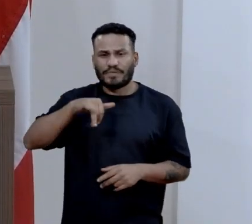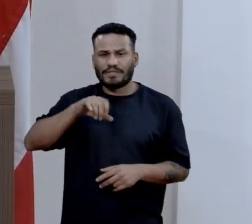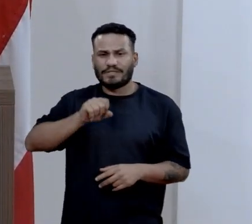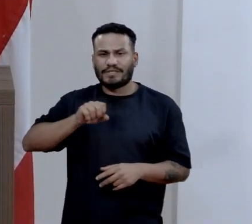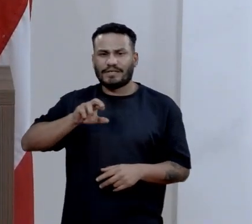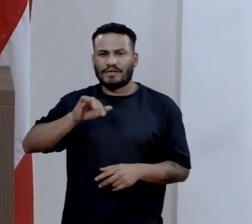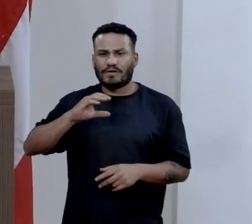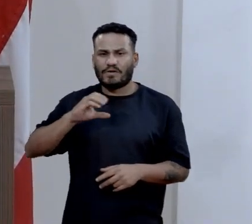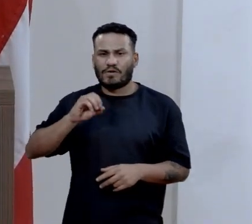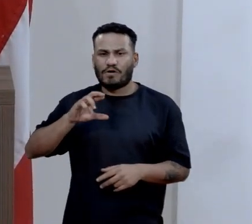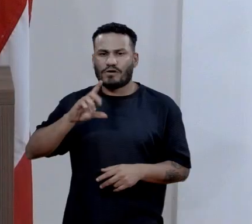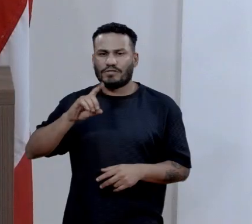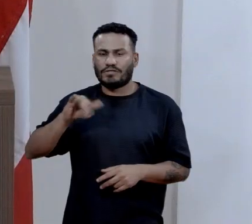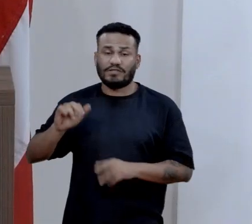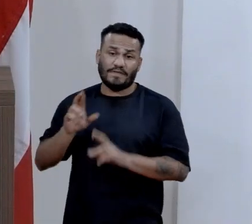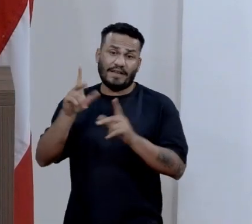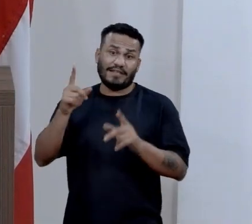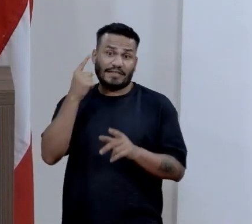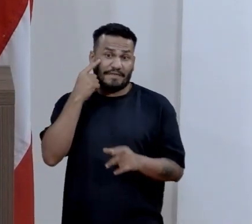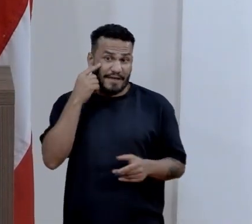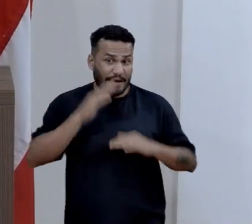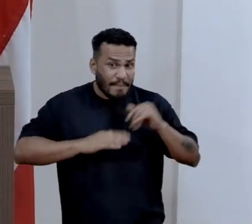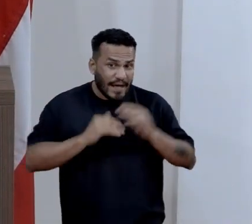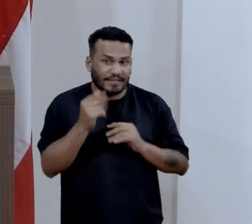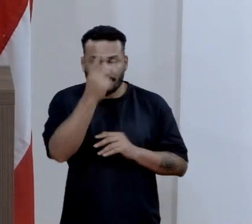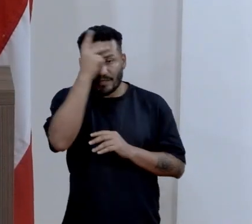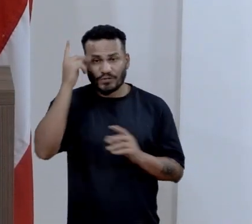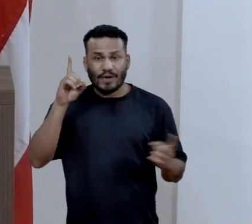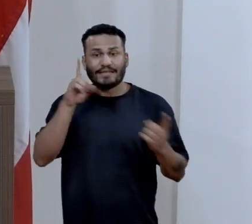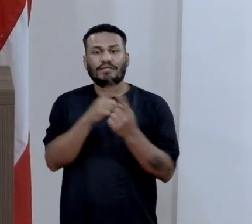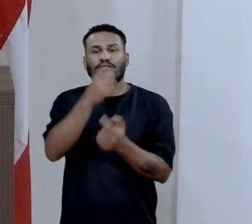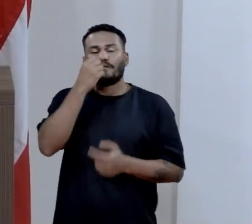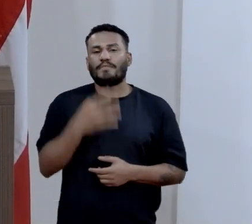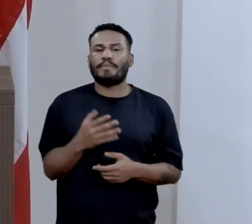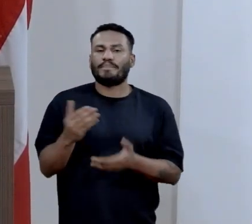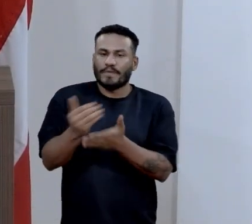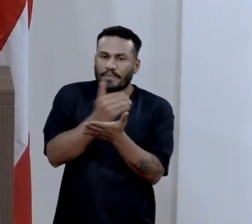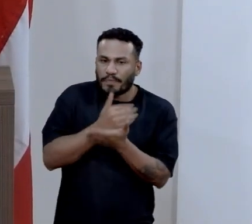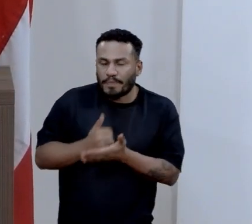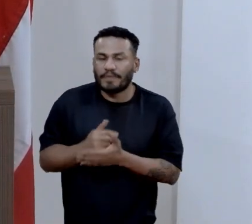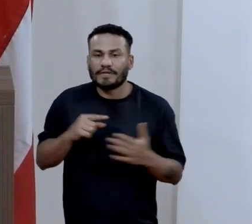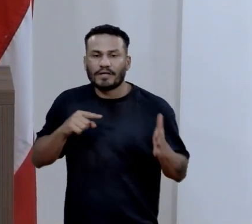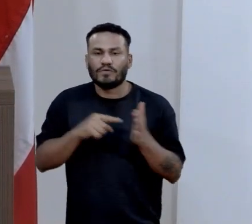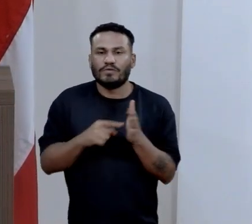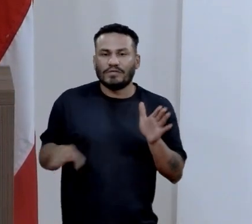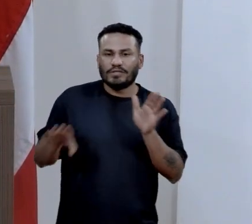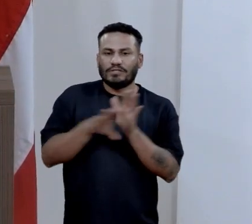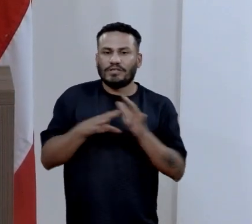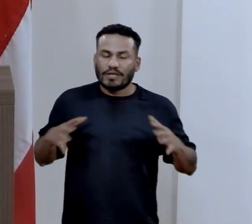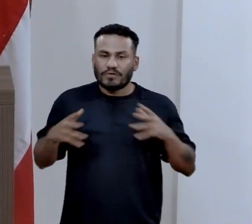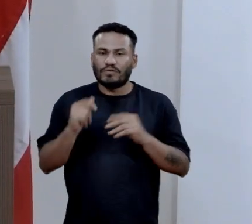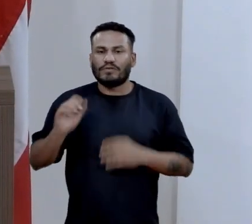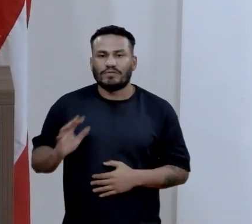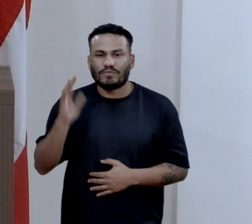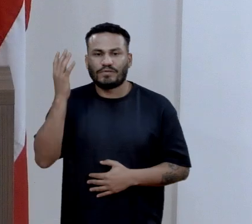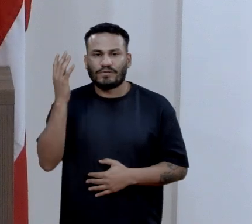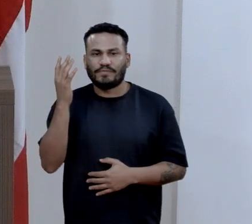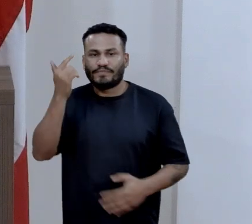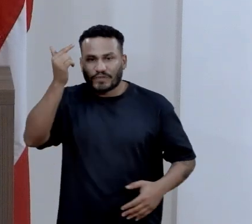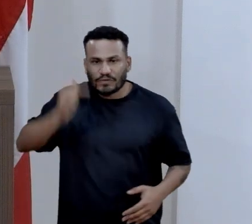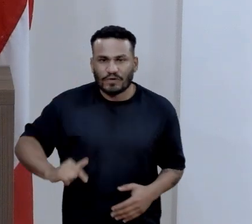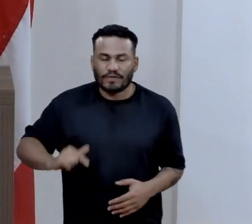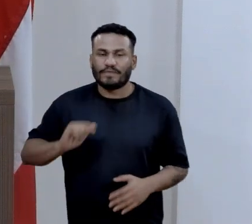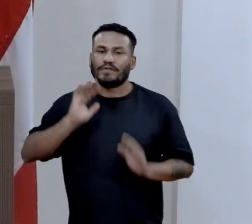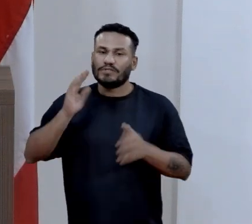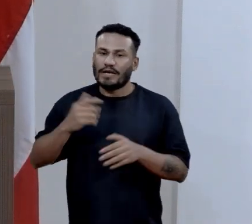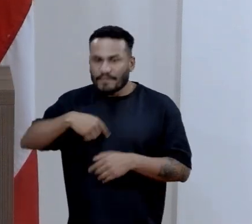né? Então, a gente quer ver o resultado na prática, o povo sendo bem atendido lá. Então, nós vamos apurar essas denúncias que nos chegam, todas essas situações, repito, já